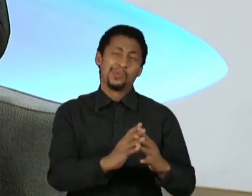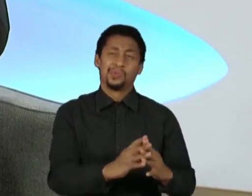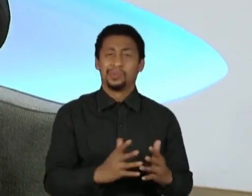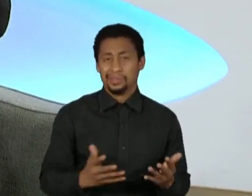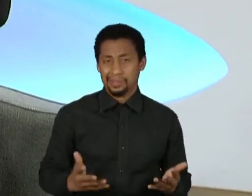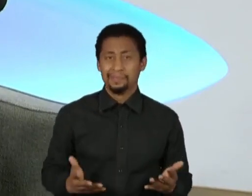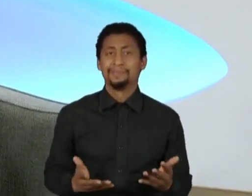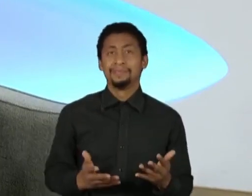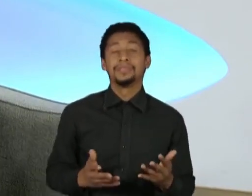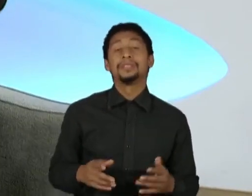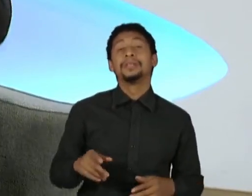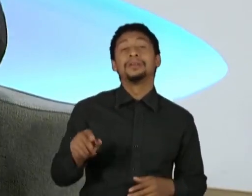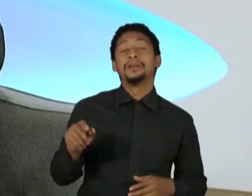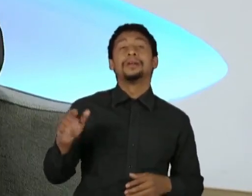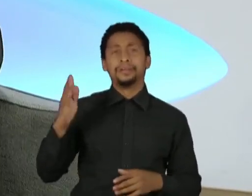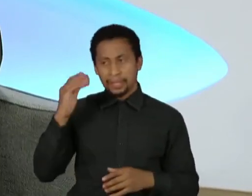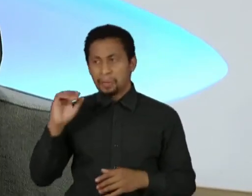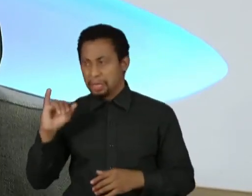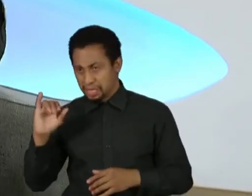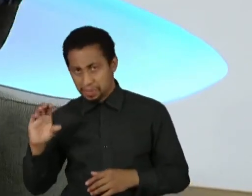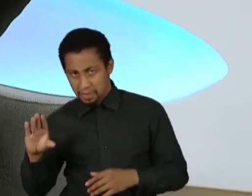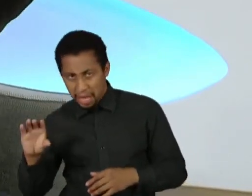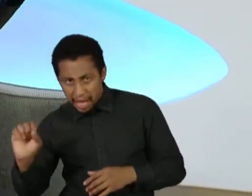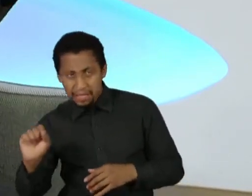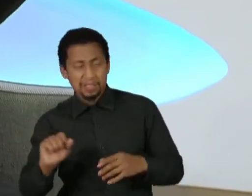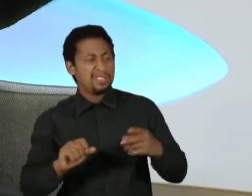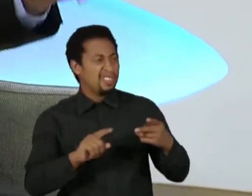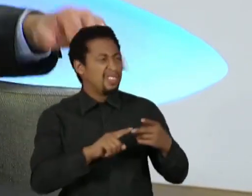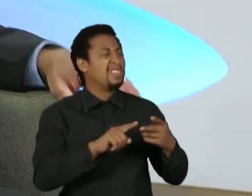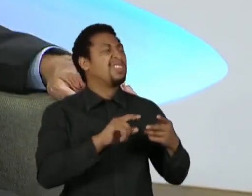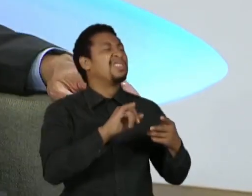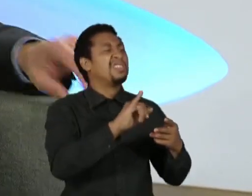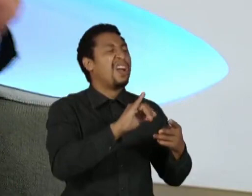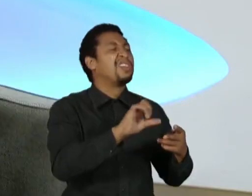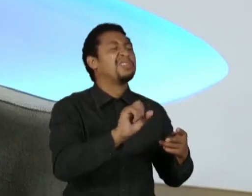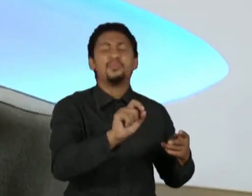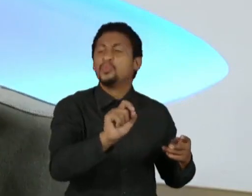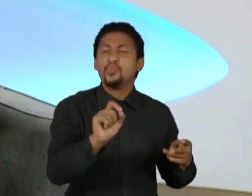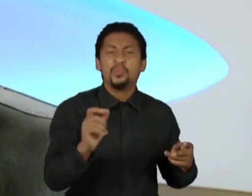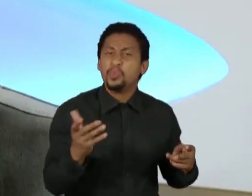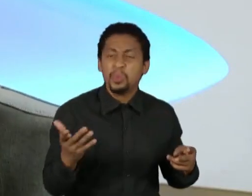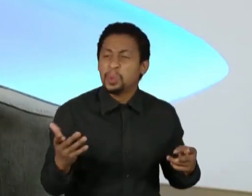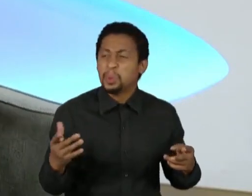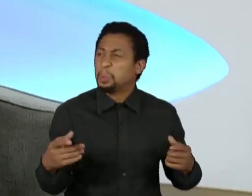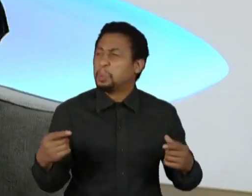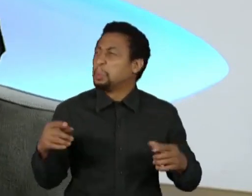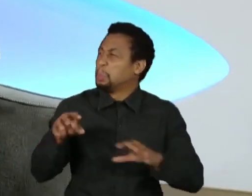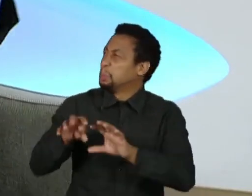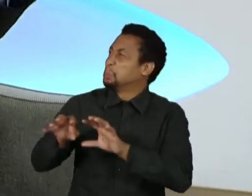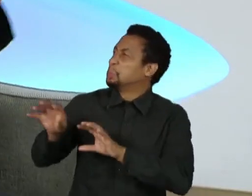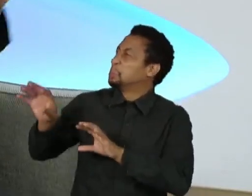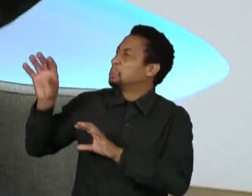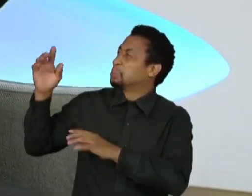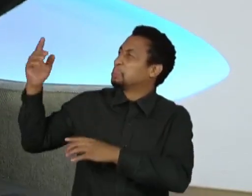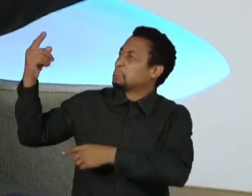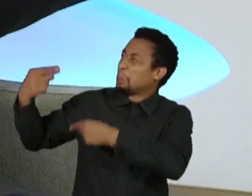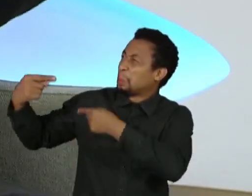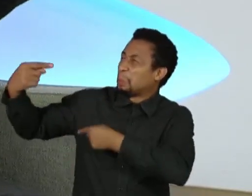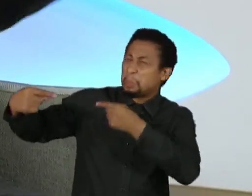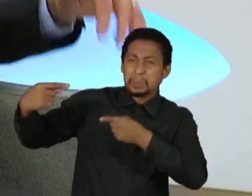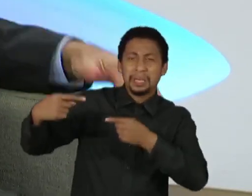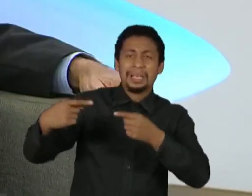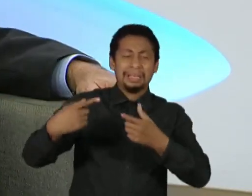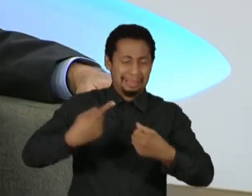o que é ICMS o que que é ISS E aí briga entre os estados e municípios então